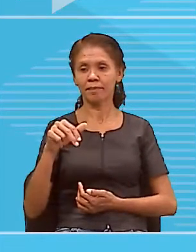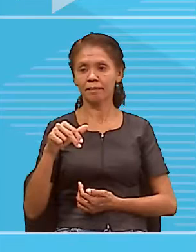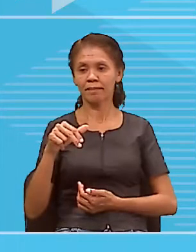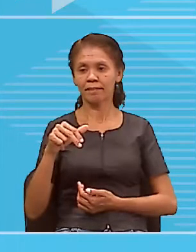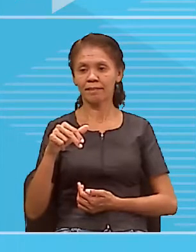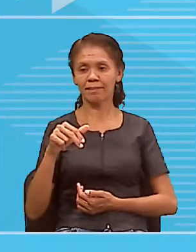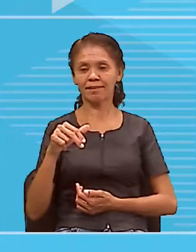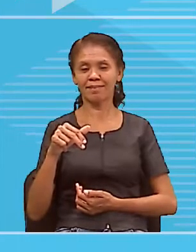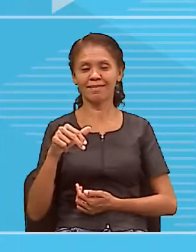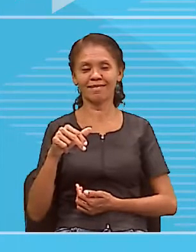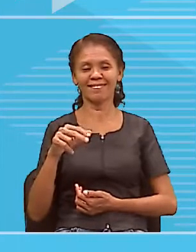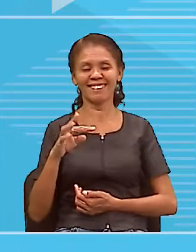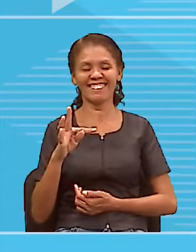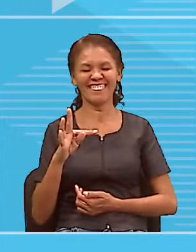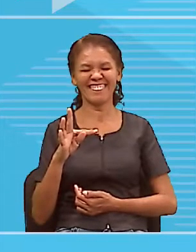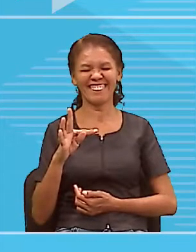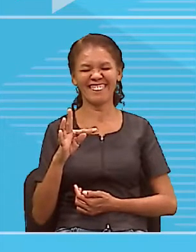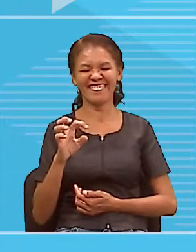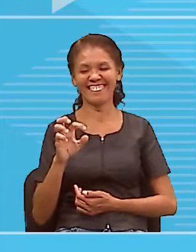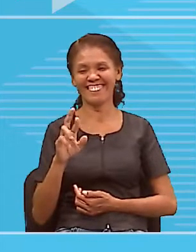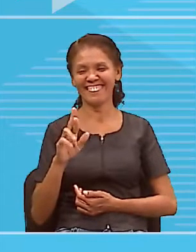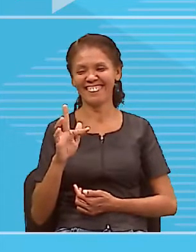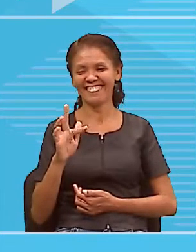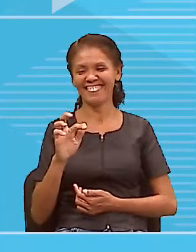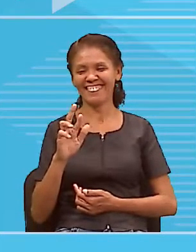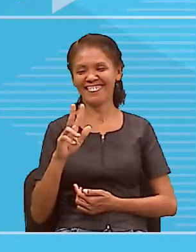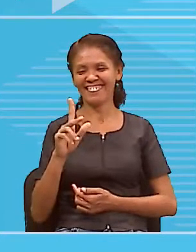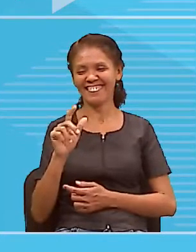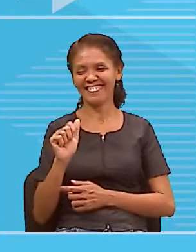é em fase